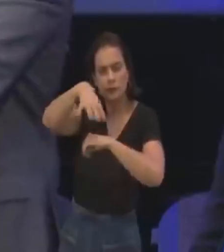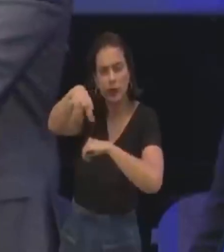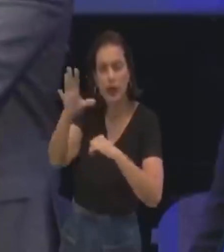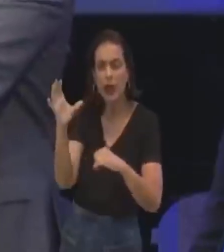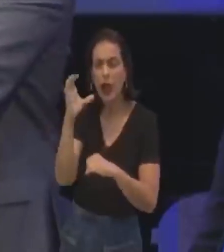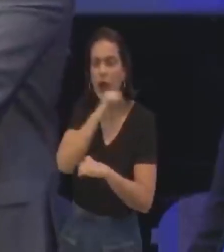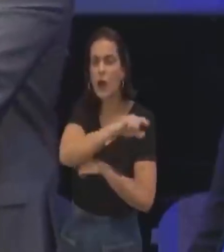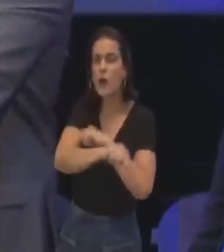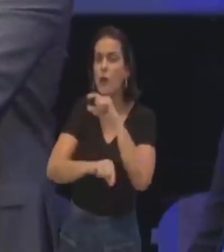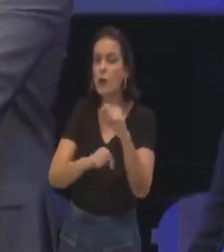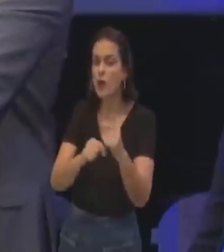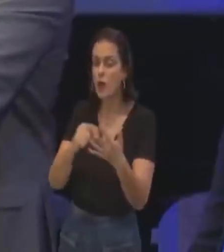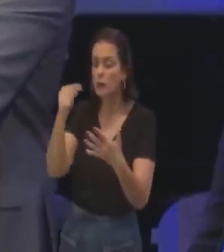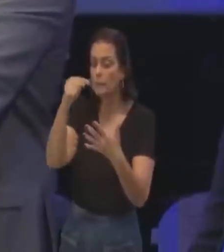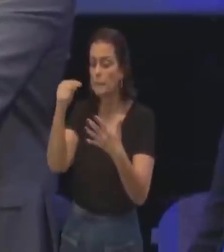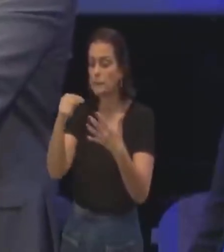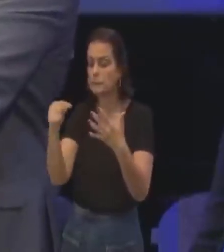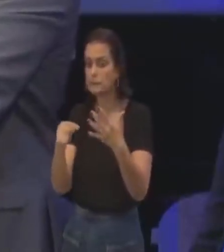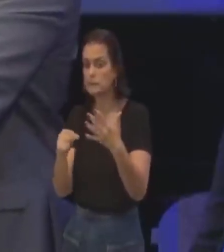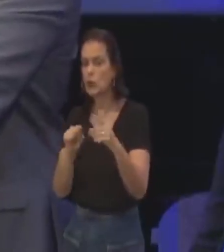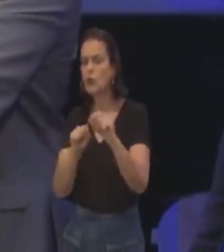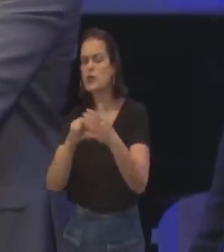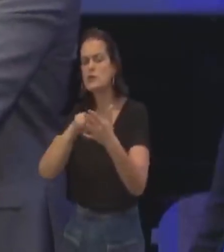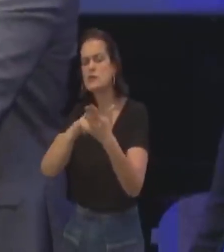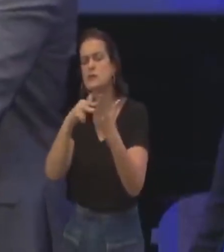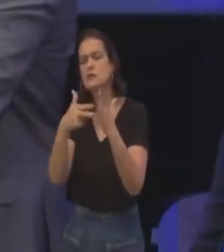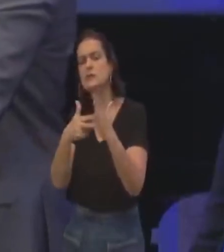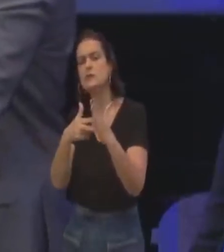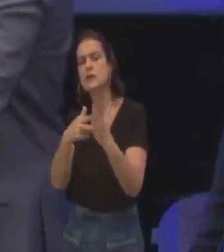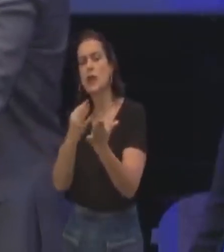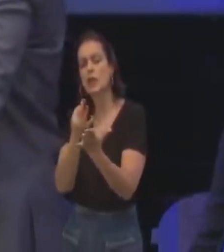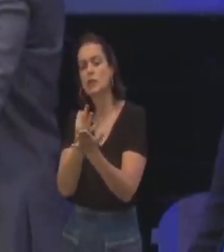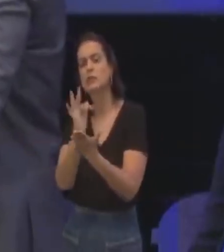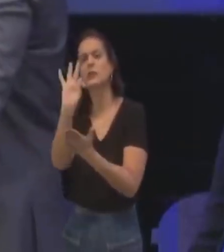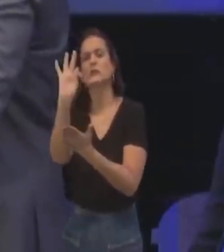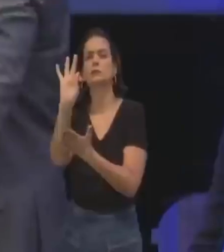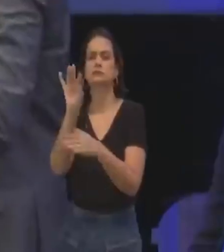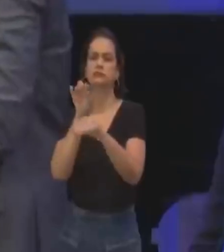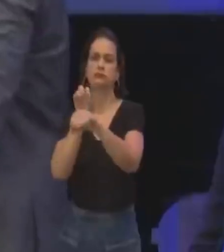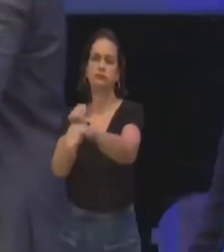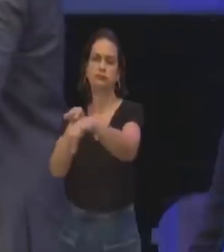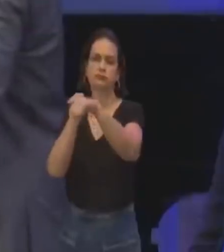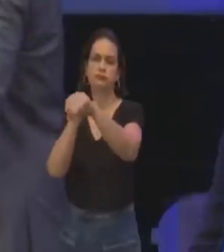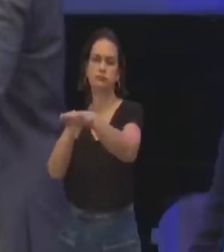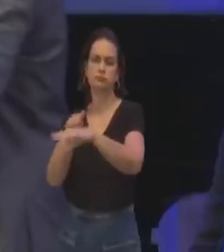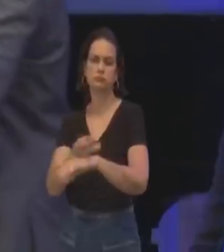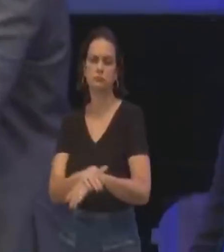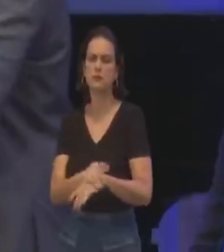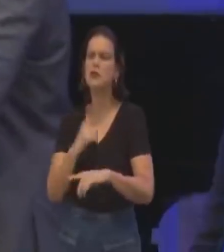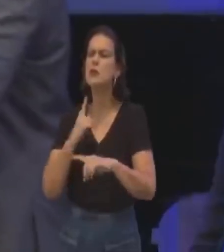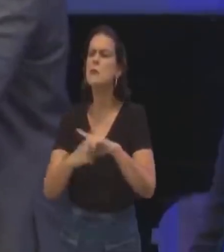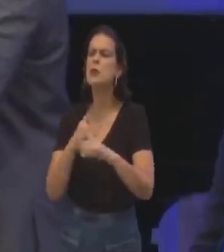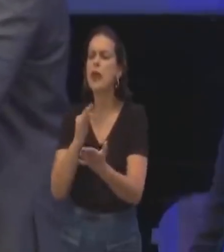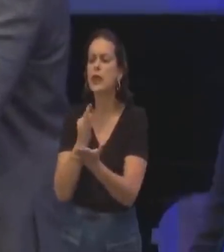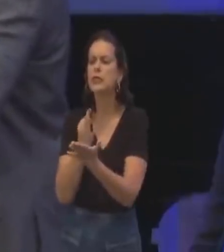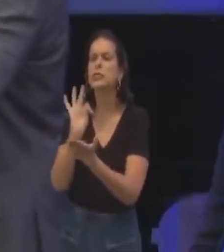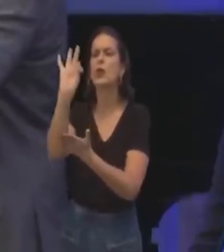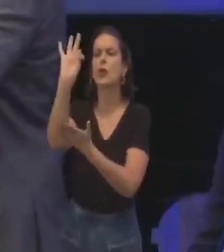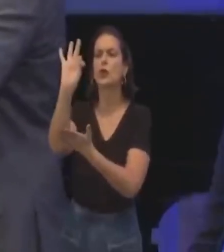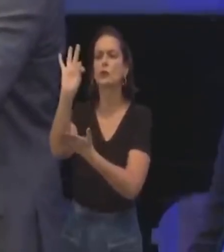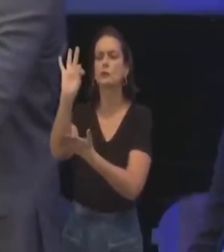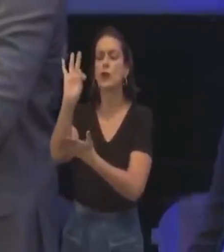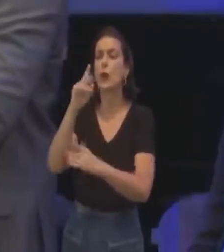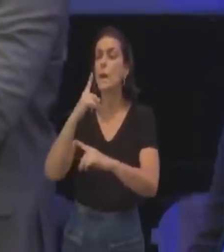irmãos algumas questões desta educação, que é uma educação teológica. E por que ela é teológica? Porque